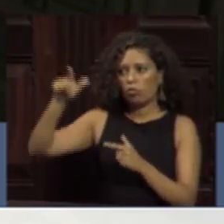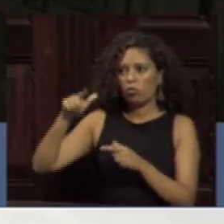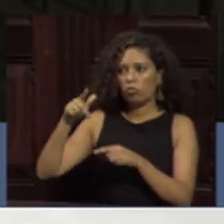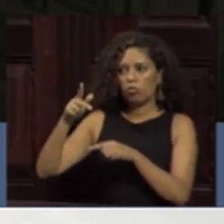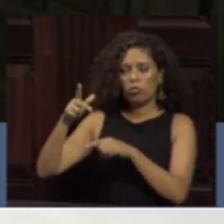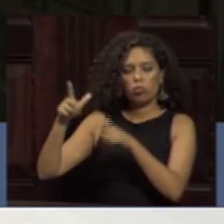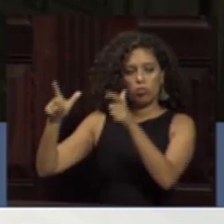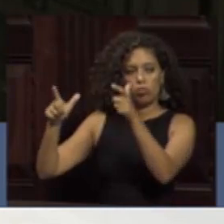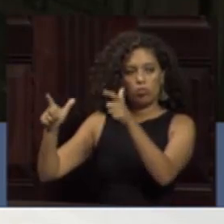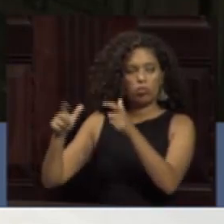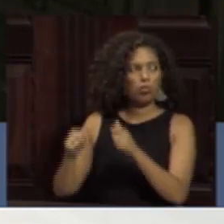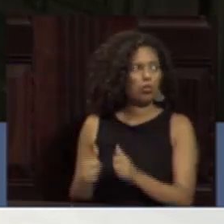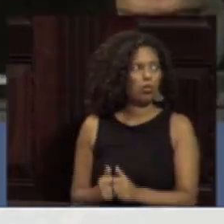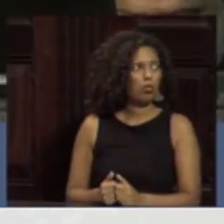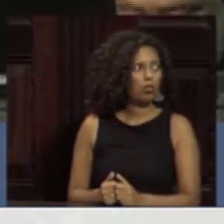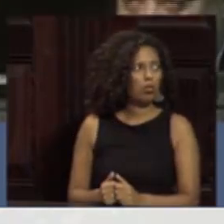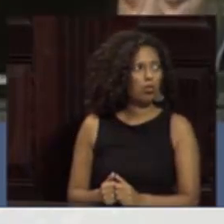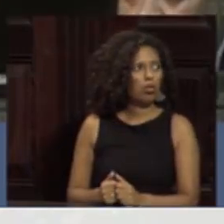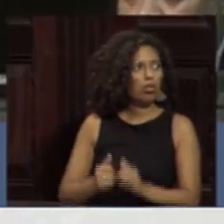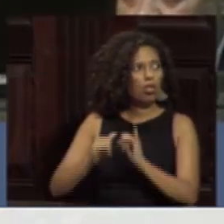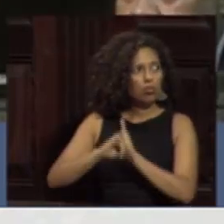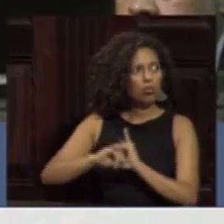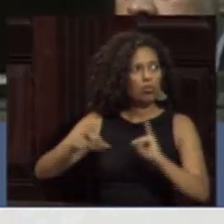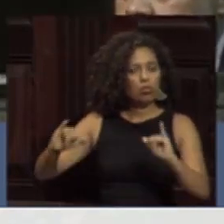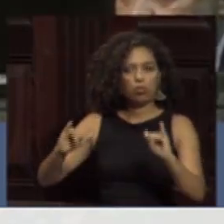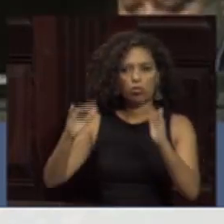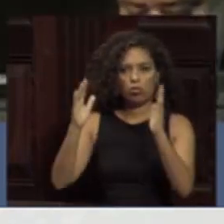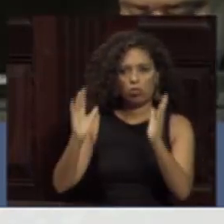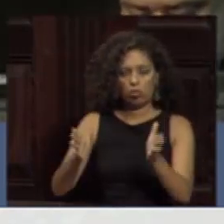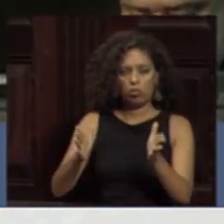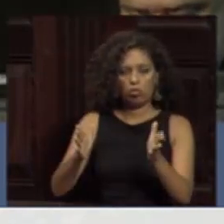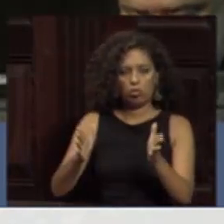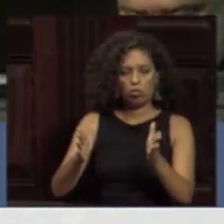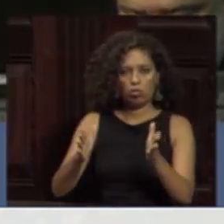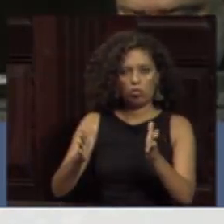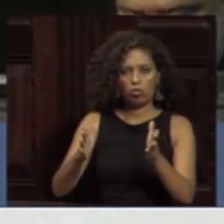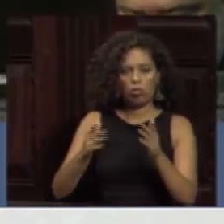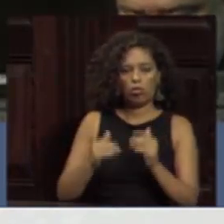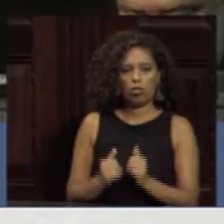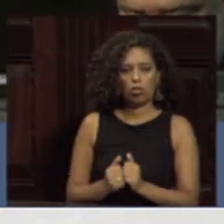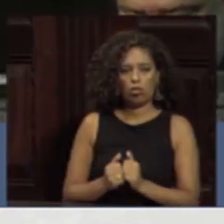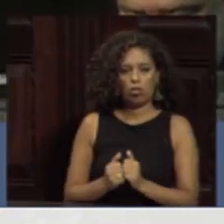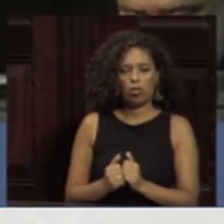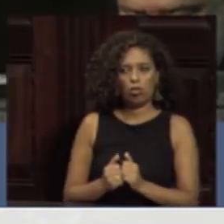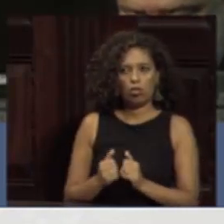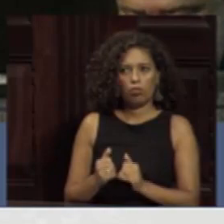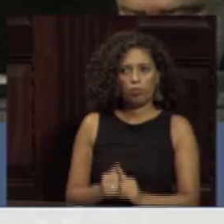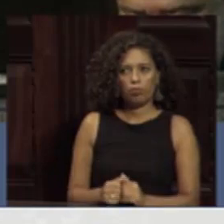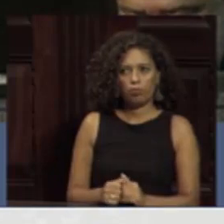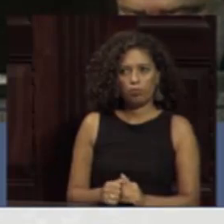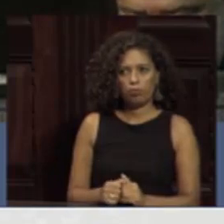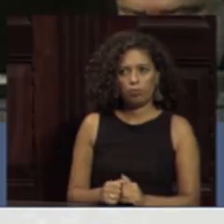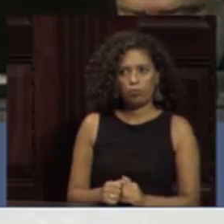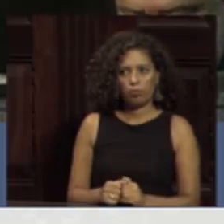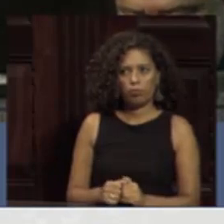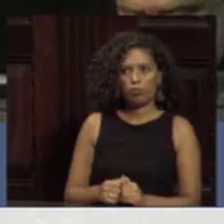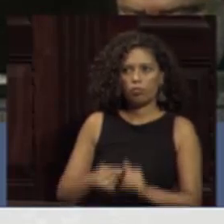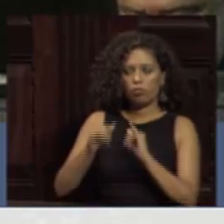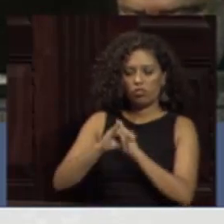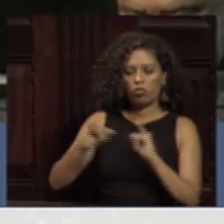Correia. Justificada a ausência do deputado André Correia, aproveitando o ensejo, justificar também a ausência do